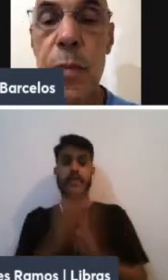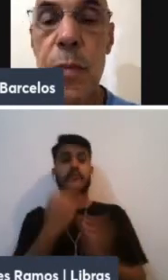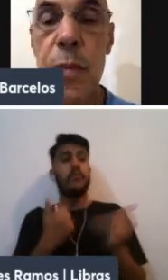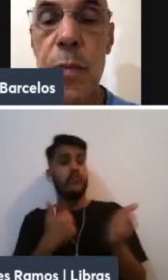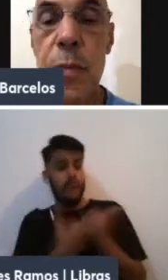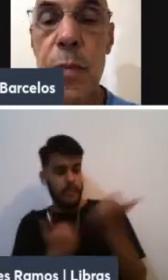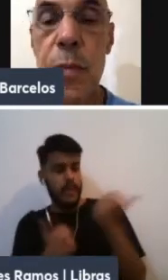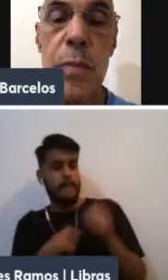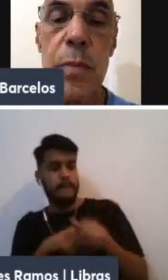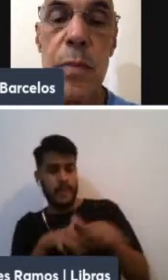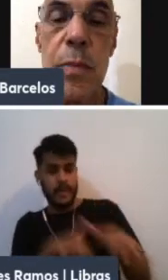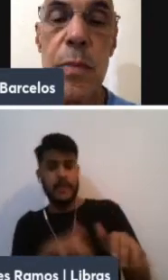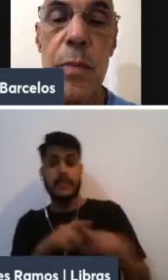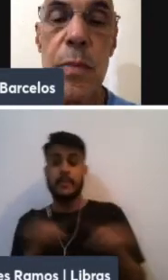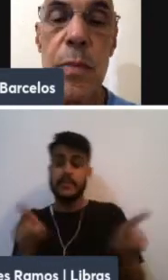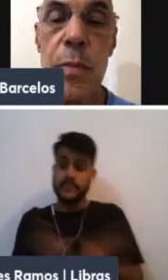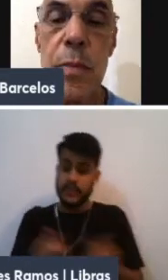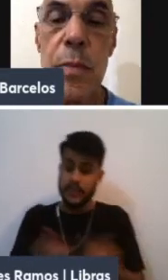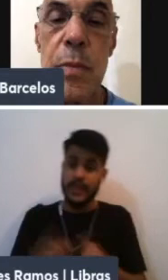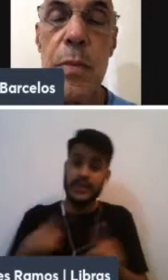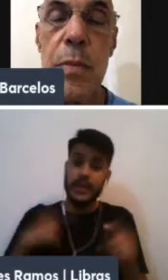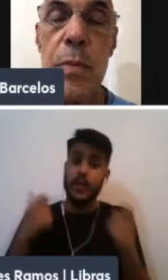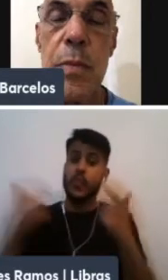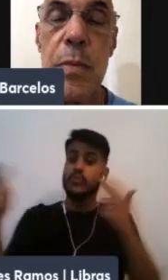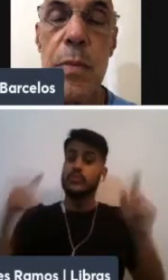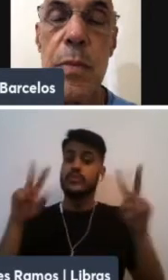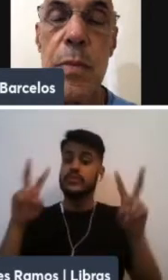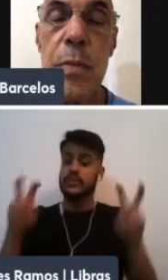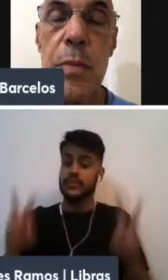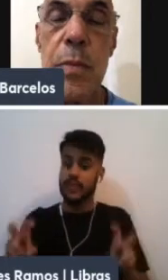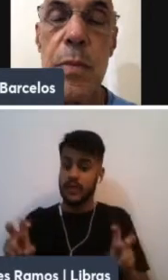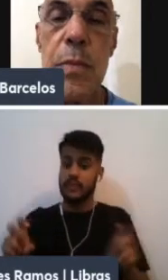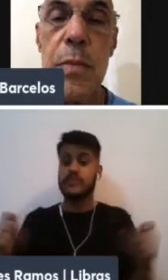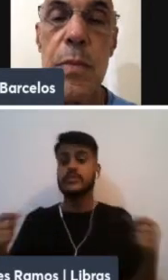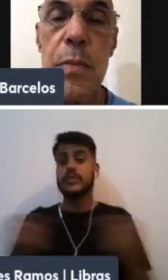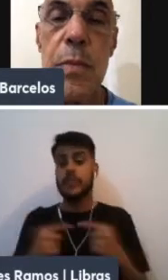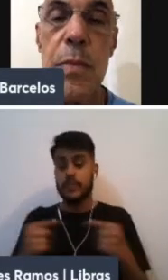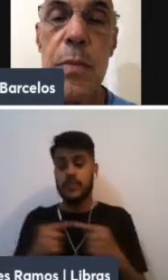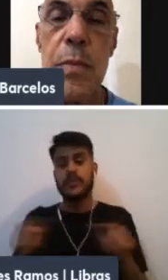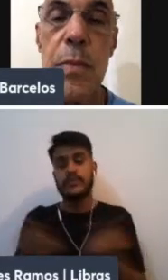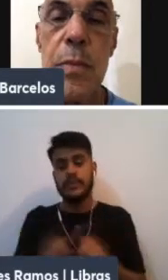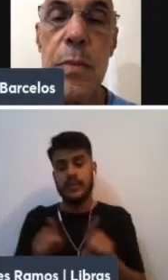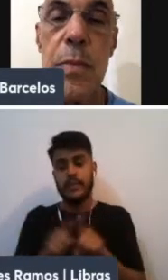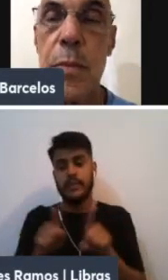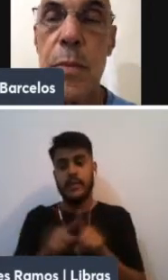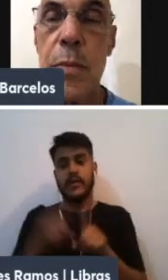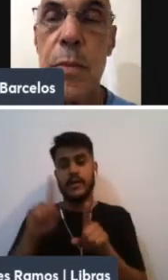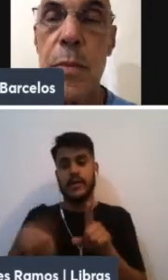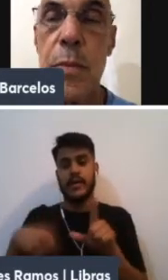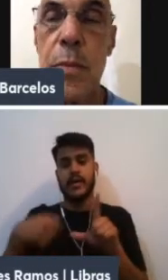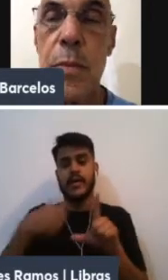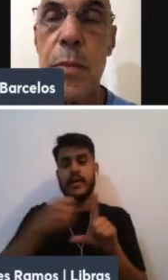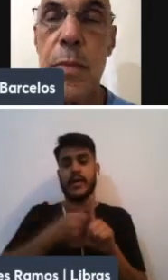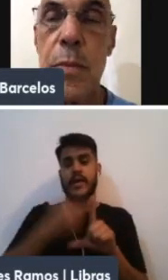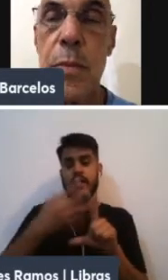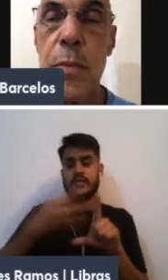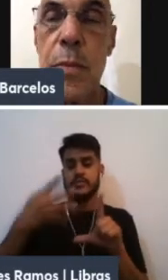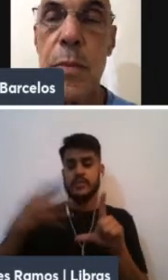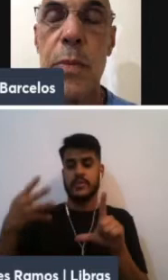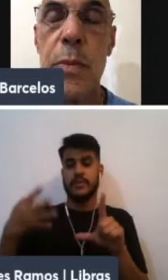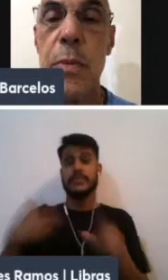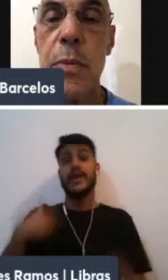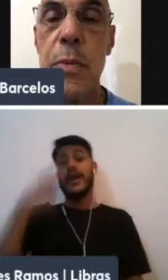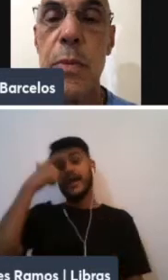para as outras temáticas que tinham a ver com a questão LGBT. Né? E aí eu entrei, aí eu voltei